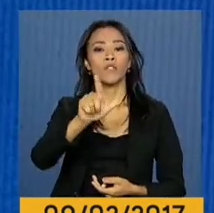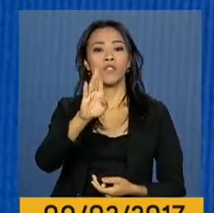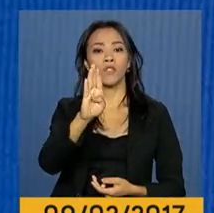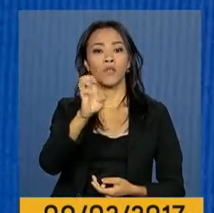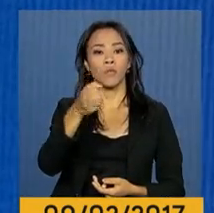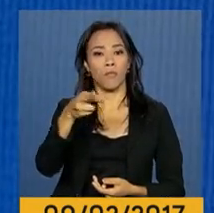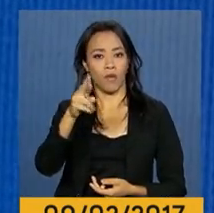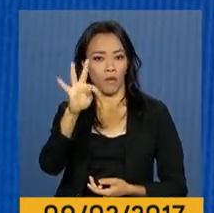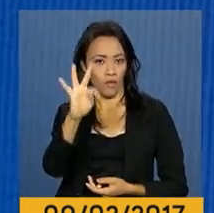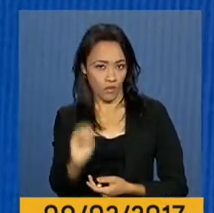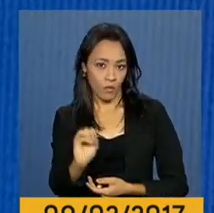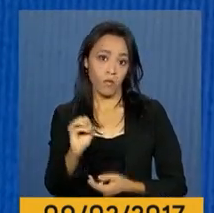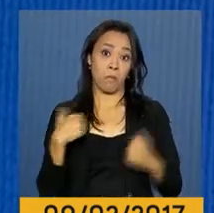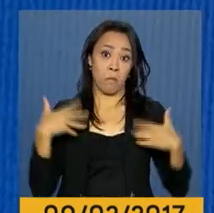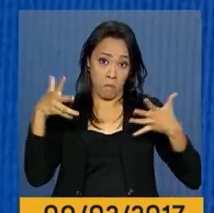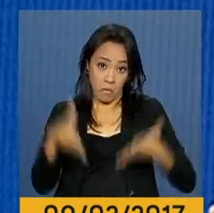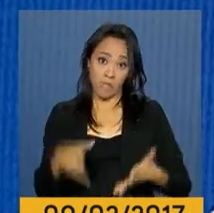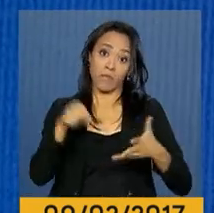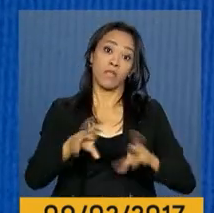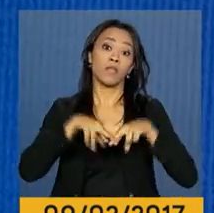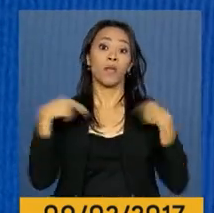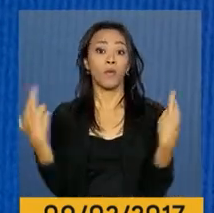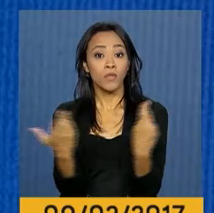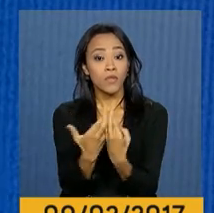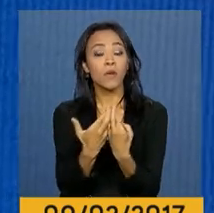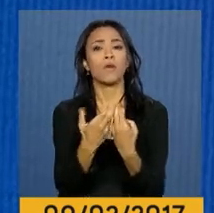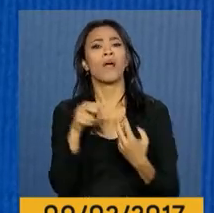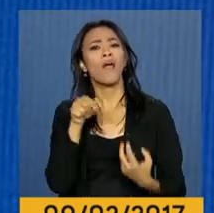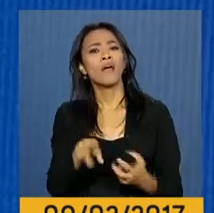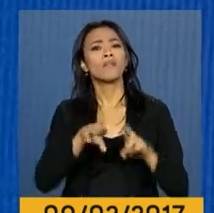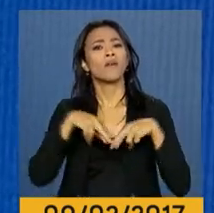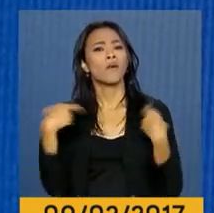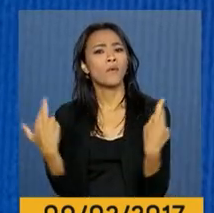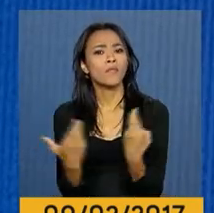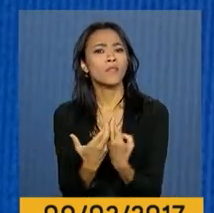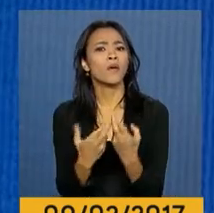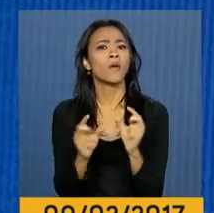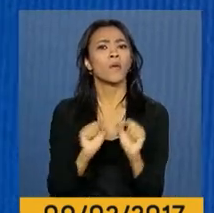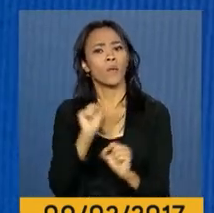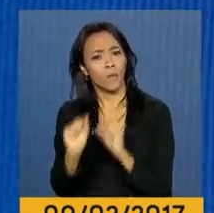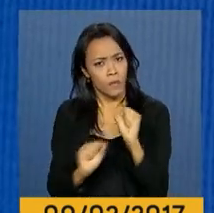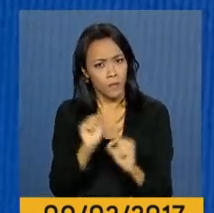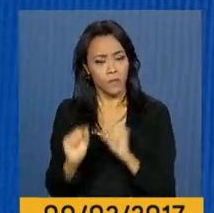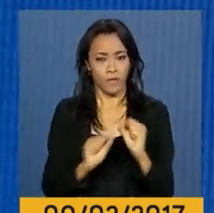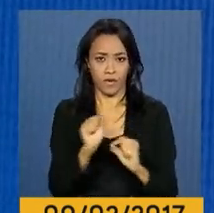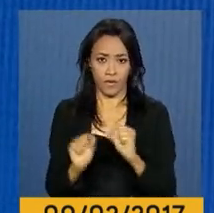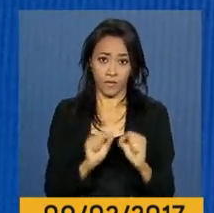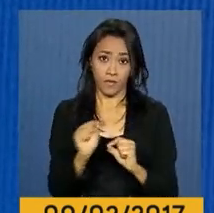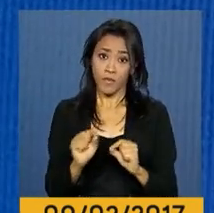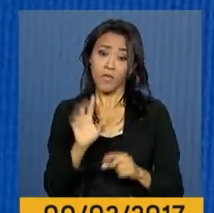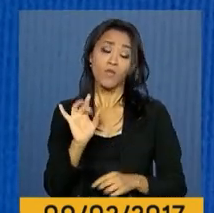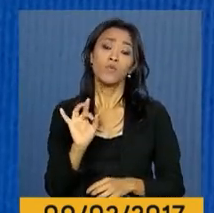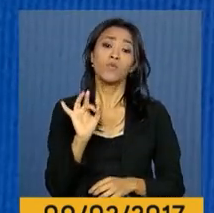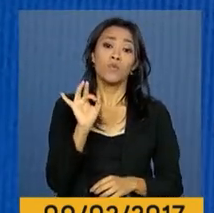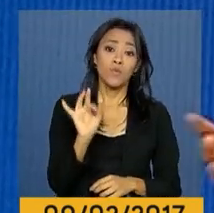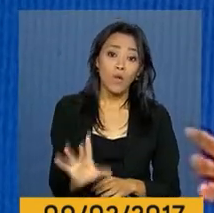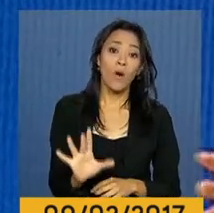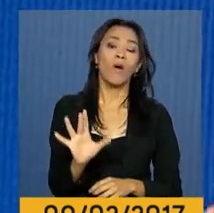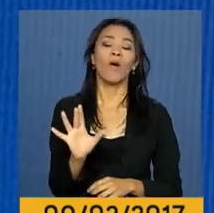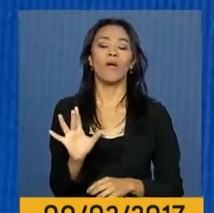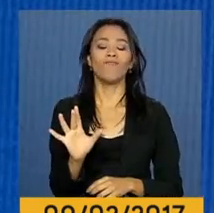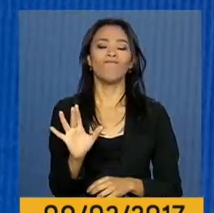nesta reunião reunião Pelo que vejo Gilberto expressiva não só